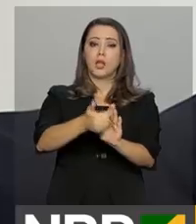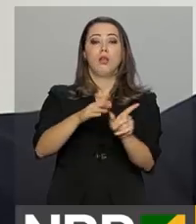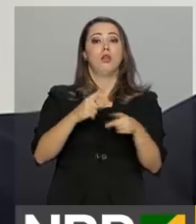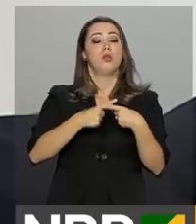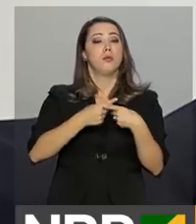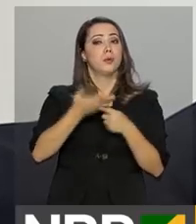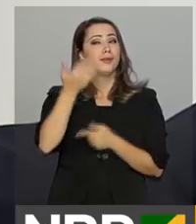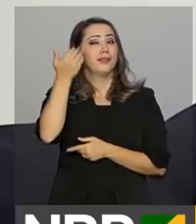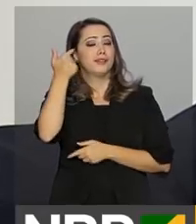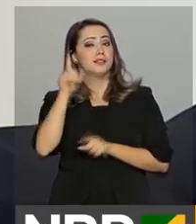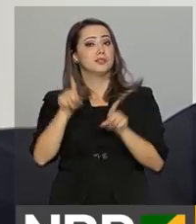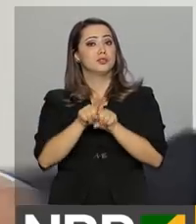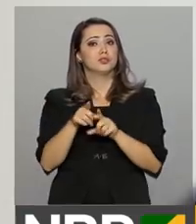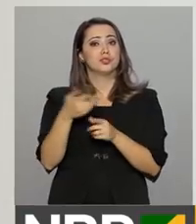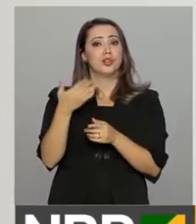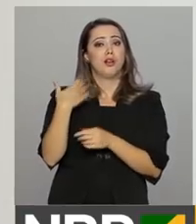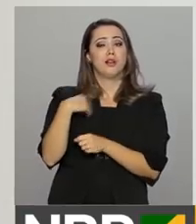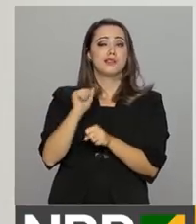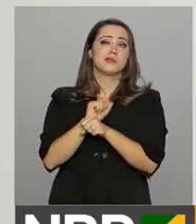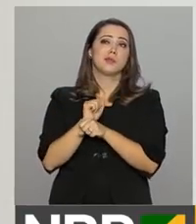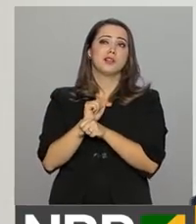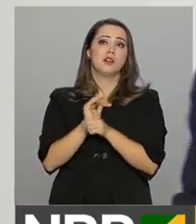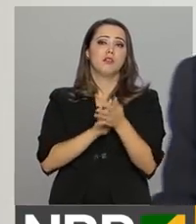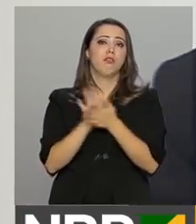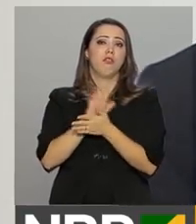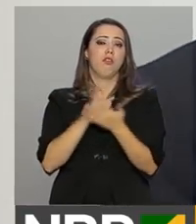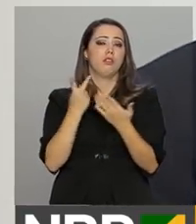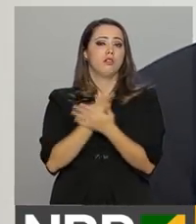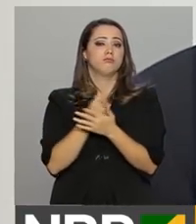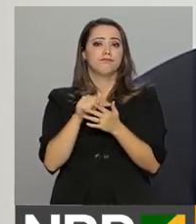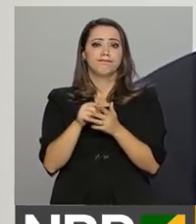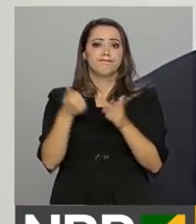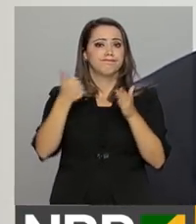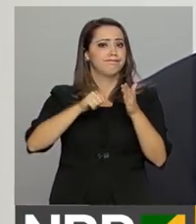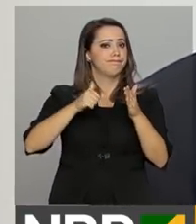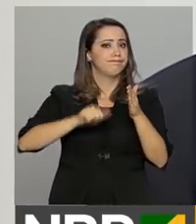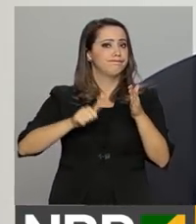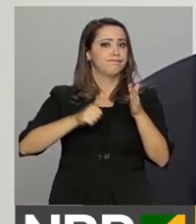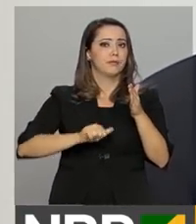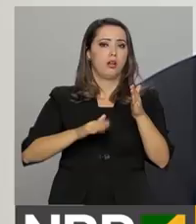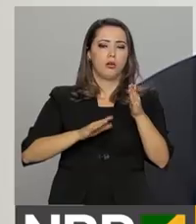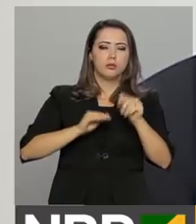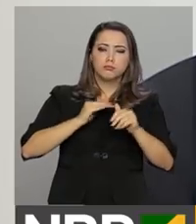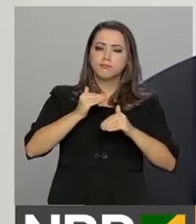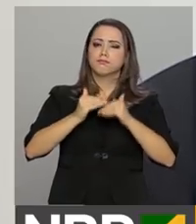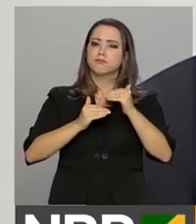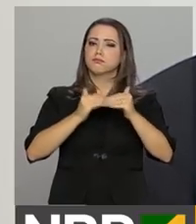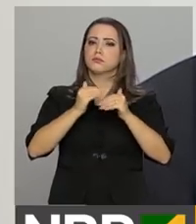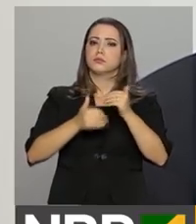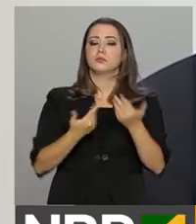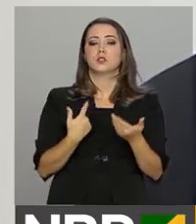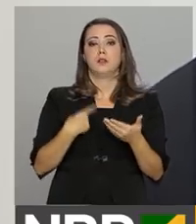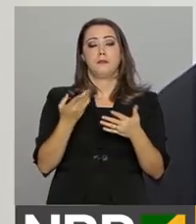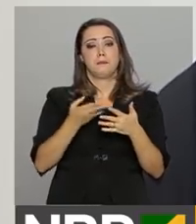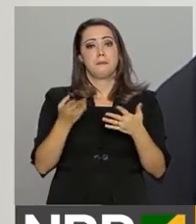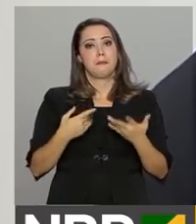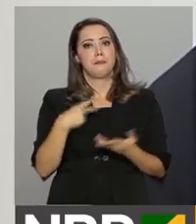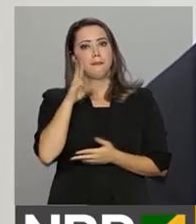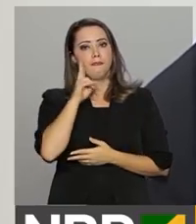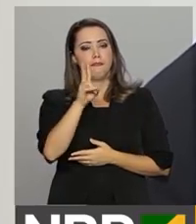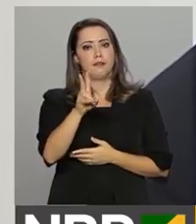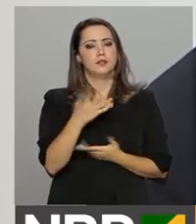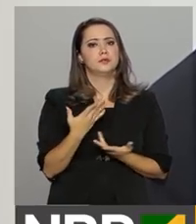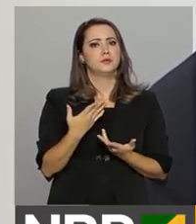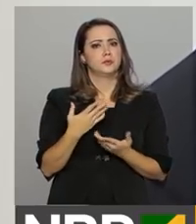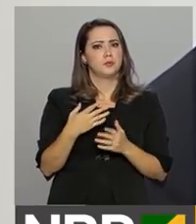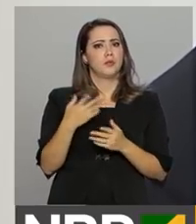de botar o dedo nisso nós entramos e retomamos a dívida dos estados dos estados brasileiros veja a questão dos planos